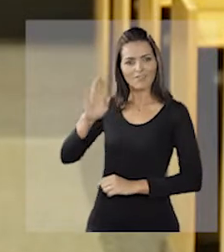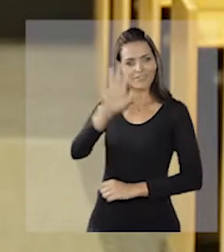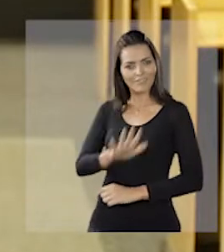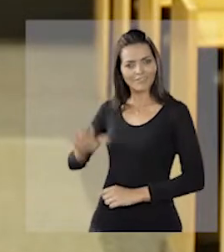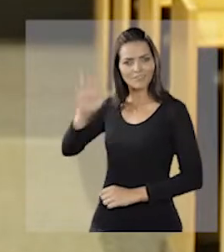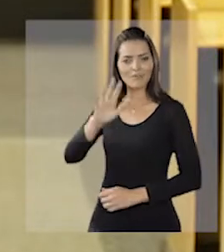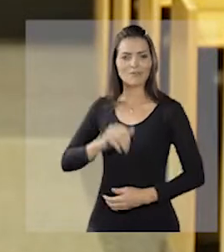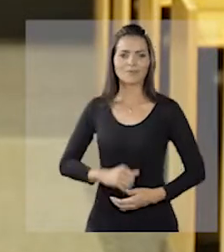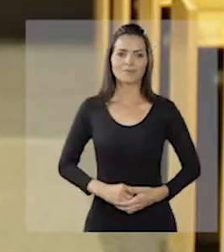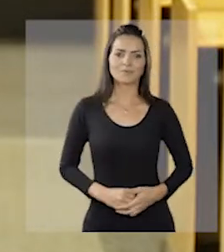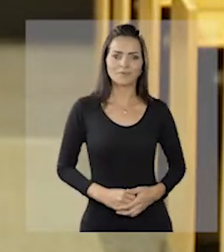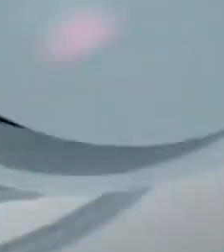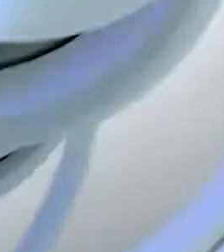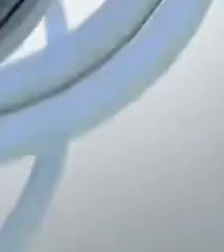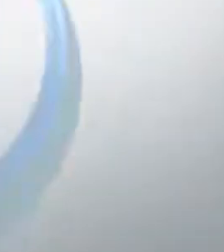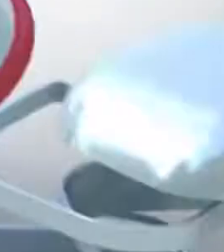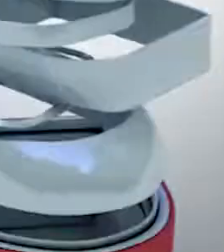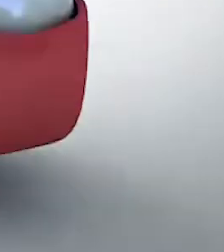programa OAB Nacional.